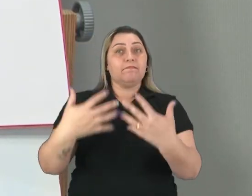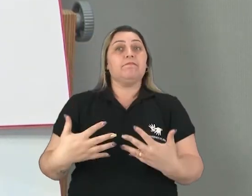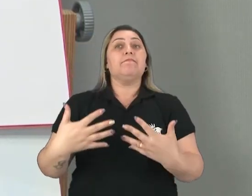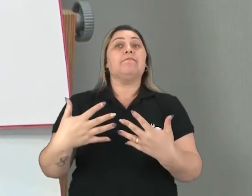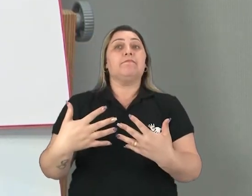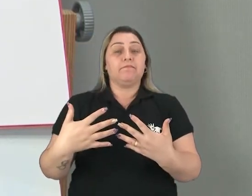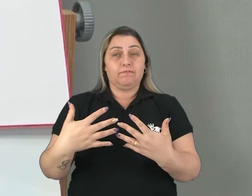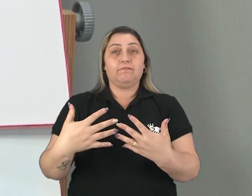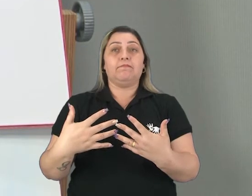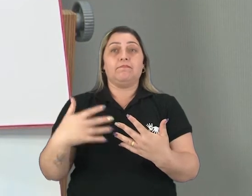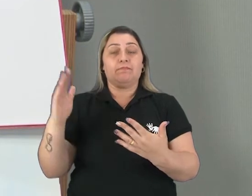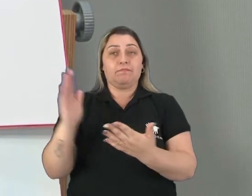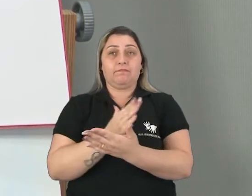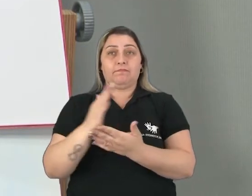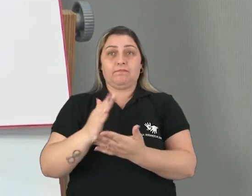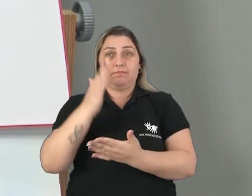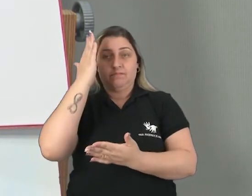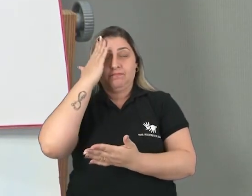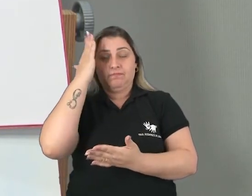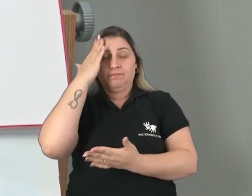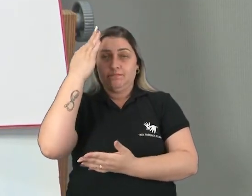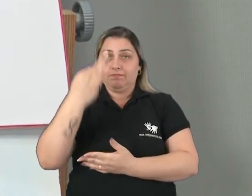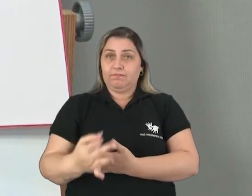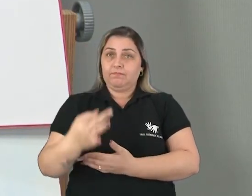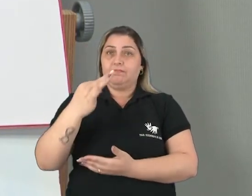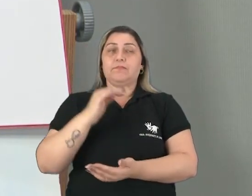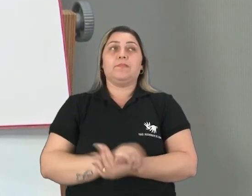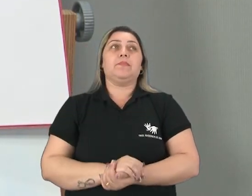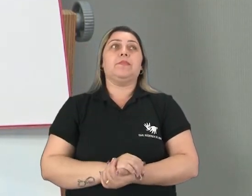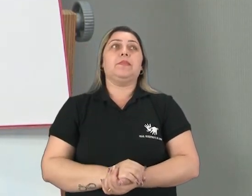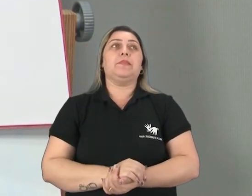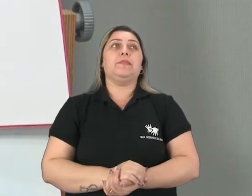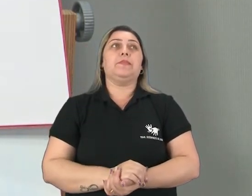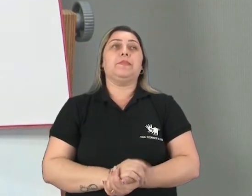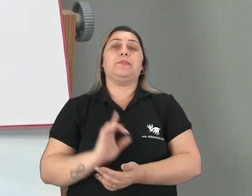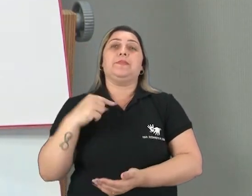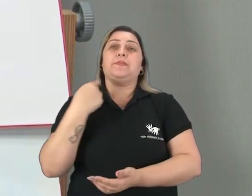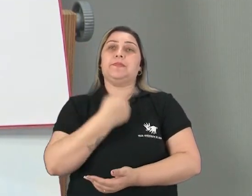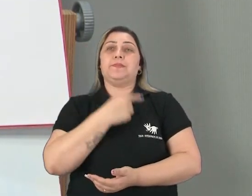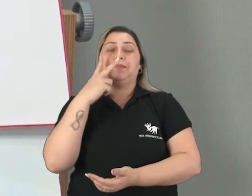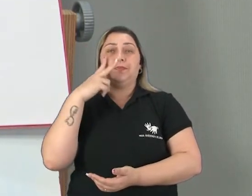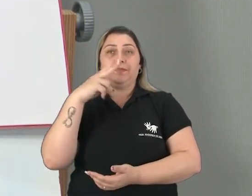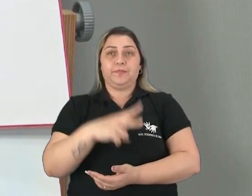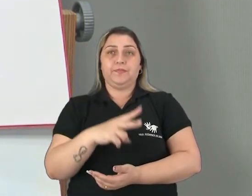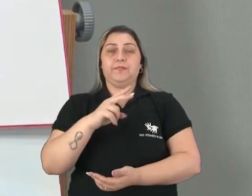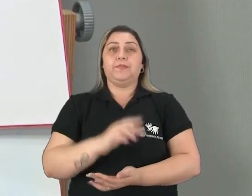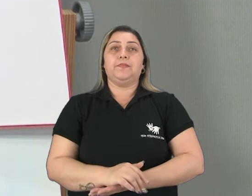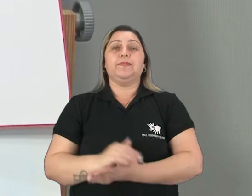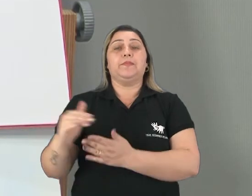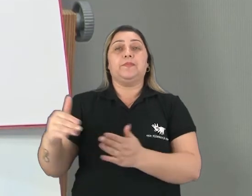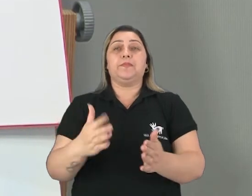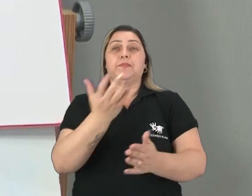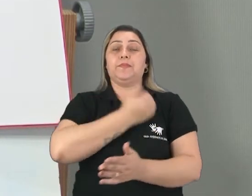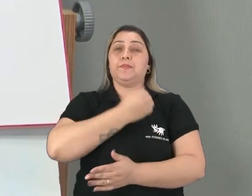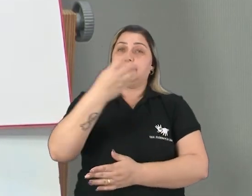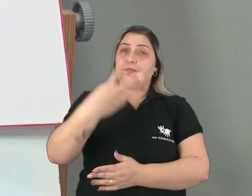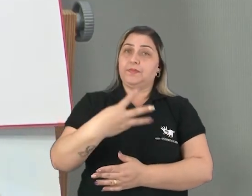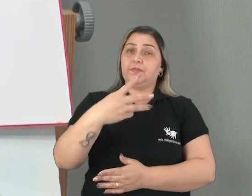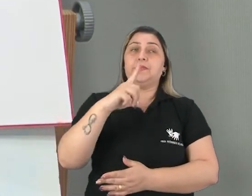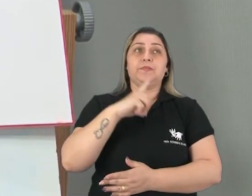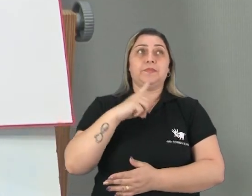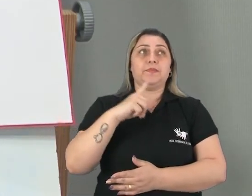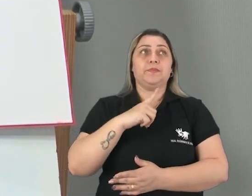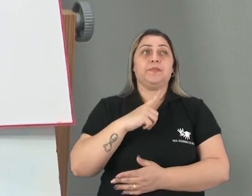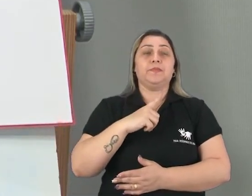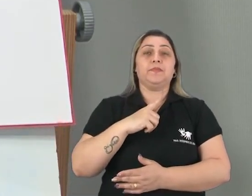as direções para alguém seguir, certo? Nós observamos que o caminho número 3 tem